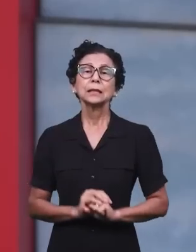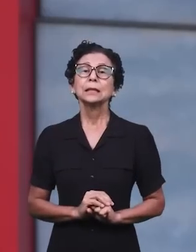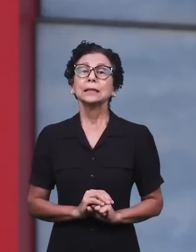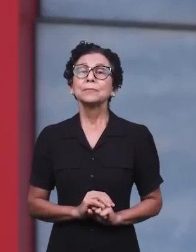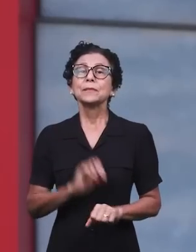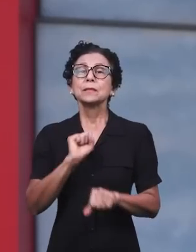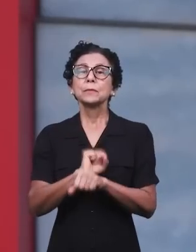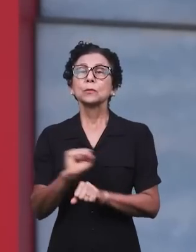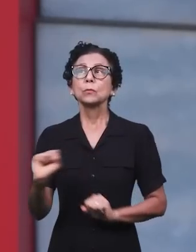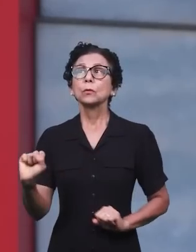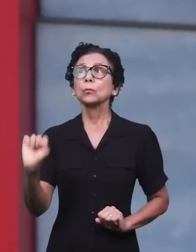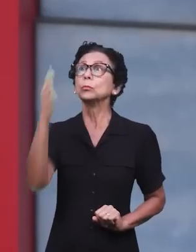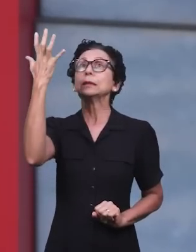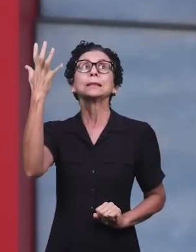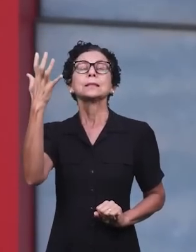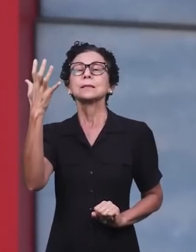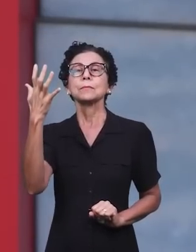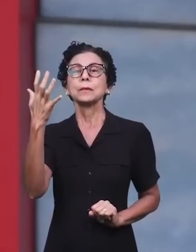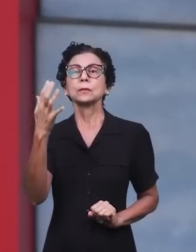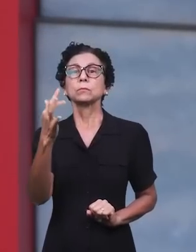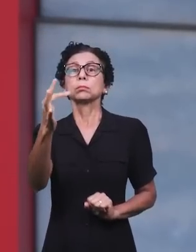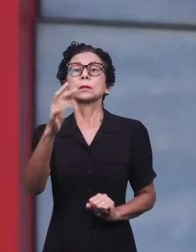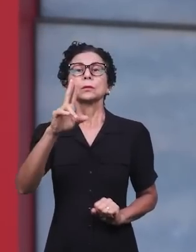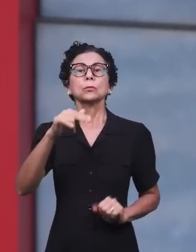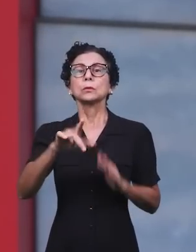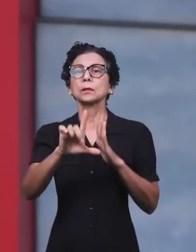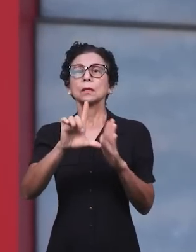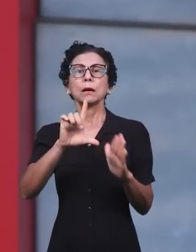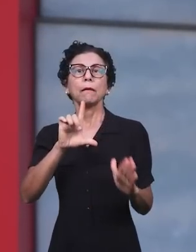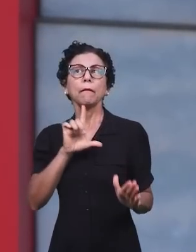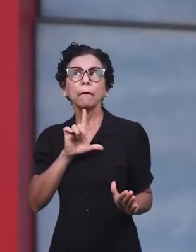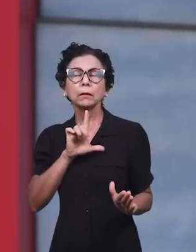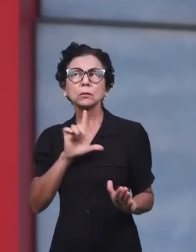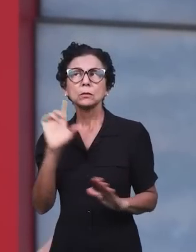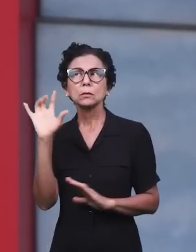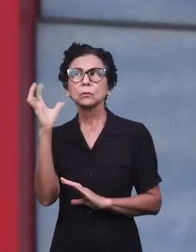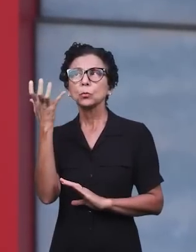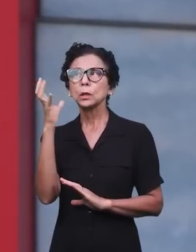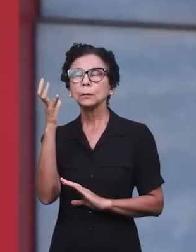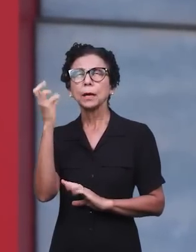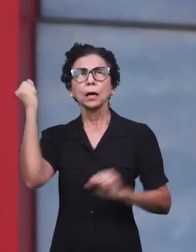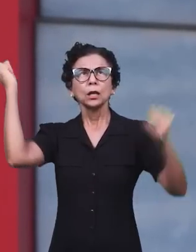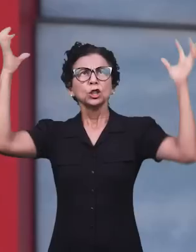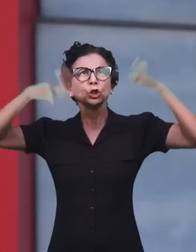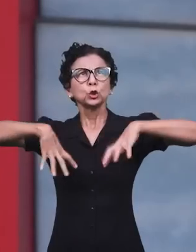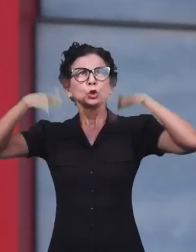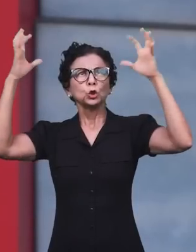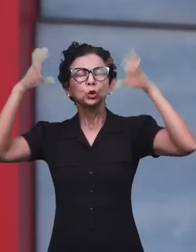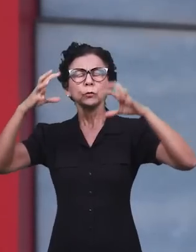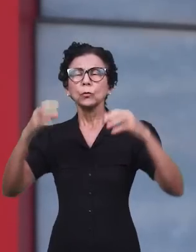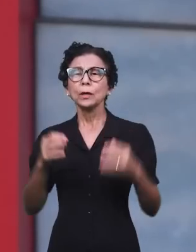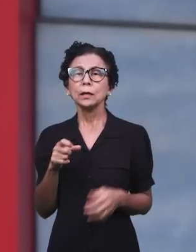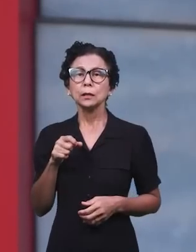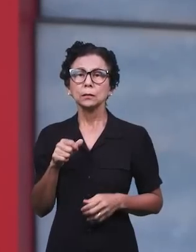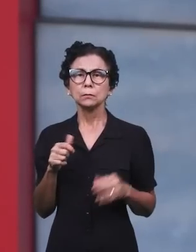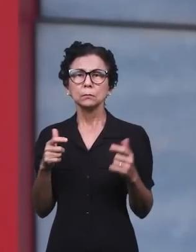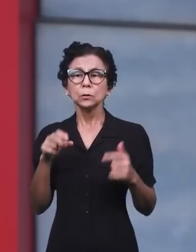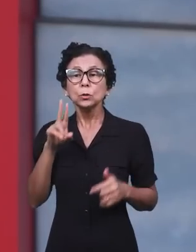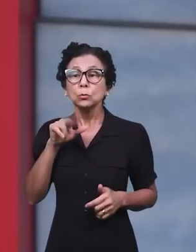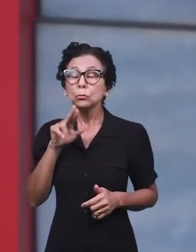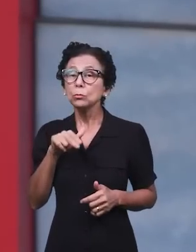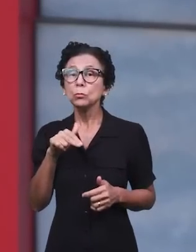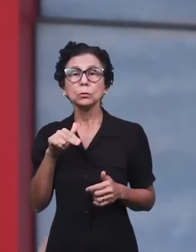aconteceu. Já pensou? Ele anunciou um evento climático inédito. Nunca teve chuva, muito menos